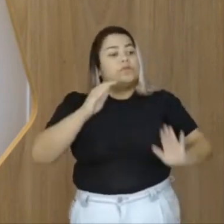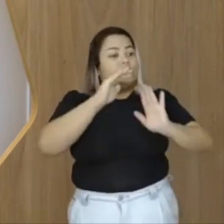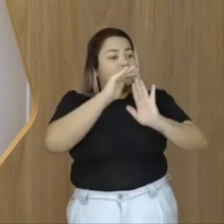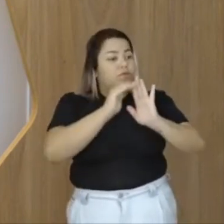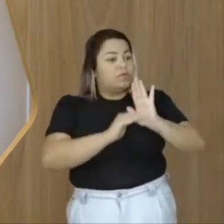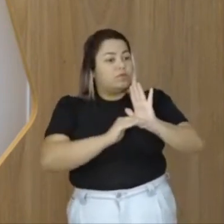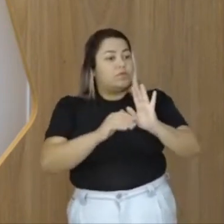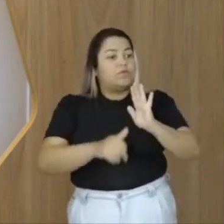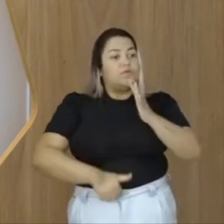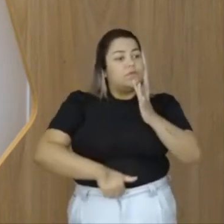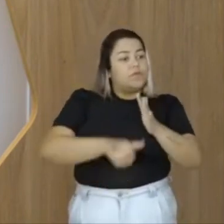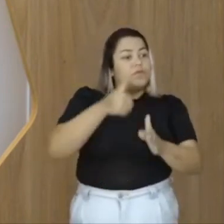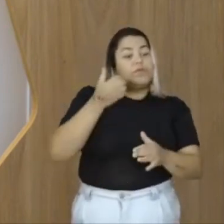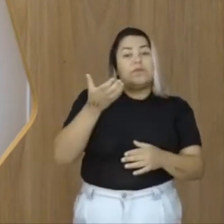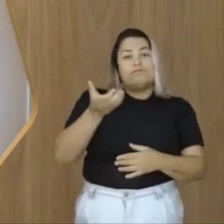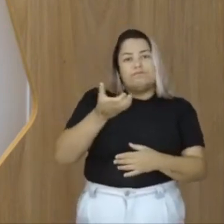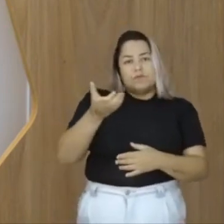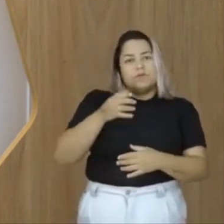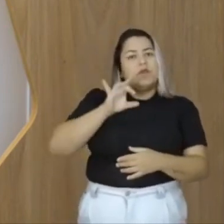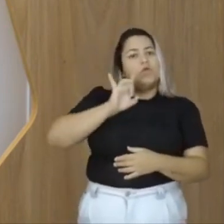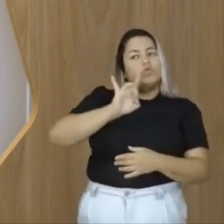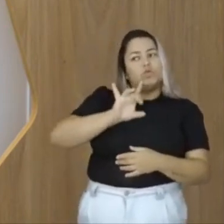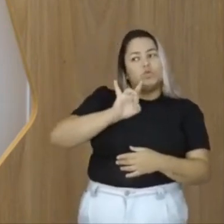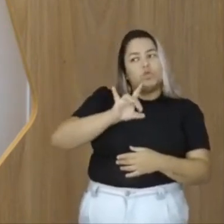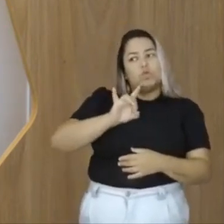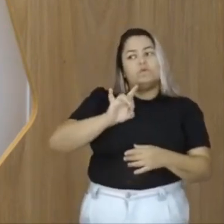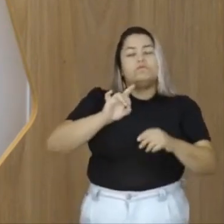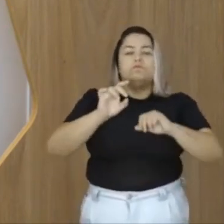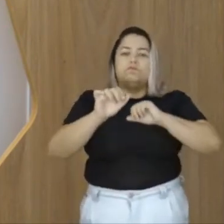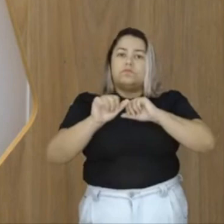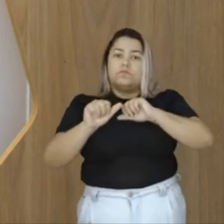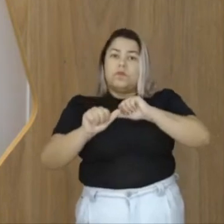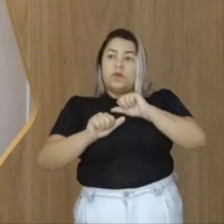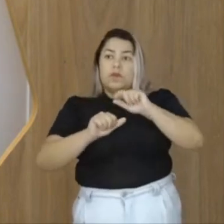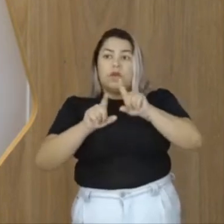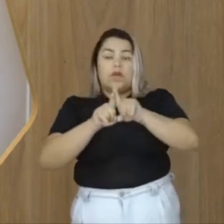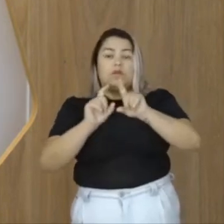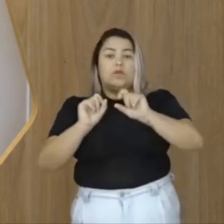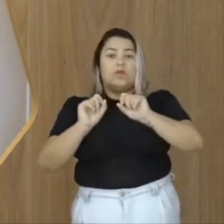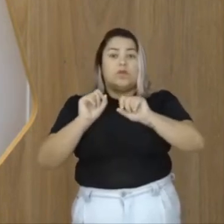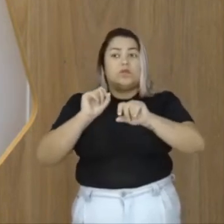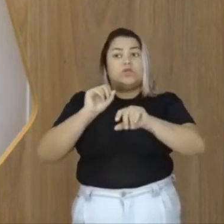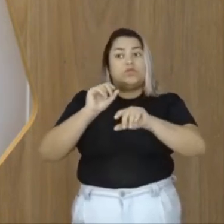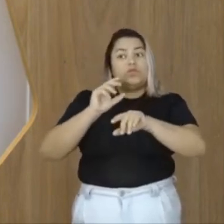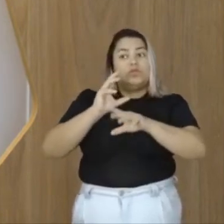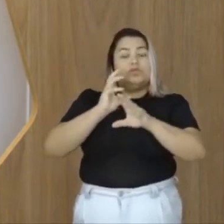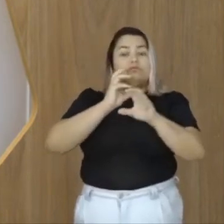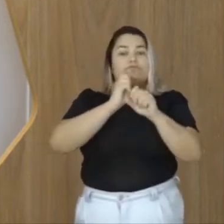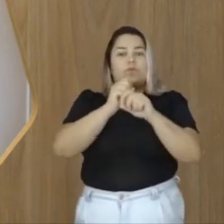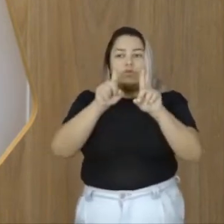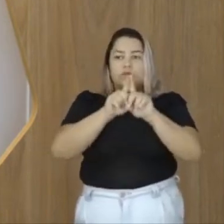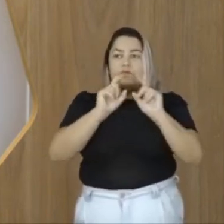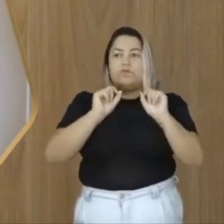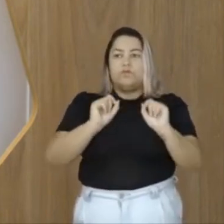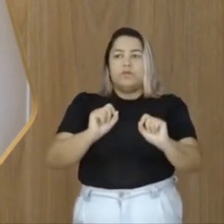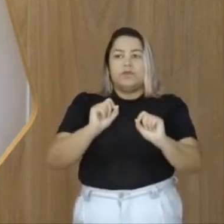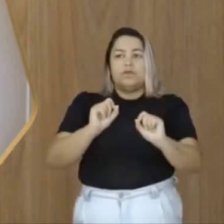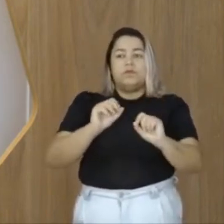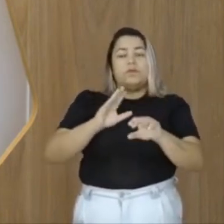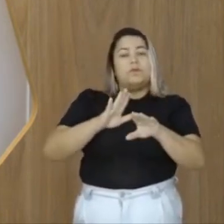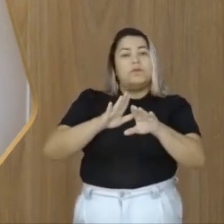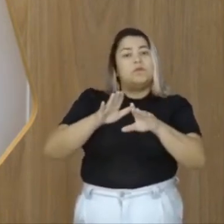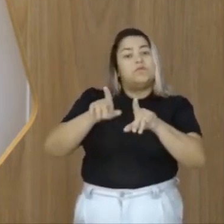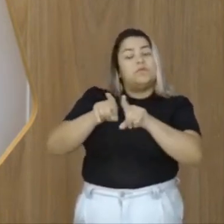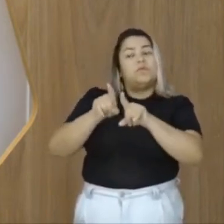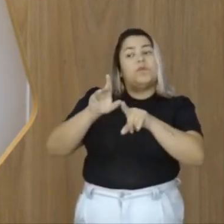primeira infância, que queria não só o programa transferência de renda como estava, mas queria também uma transferência de renda exatamente para